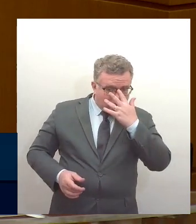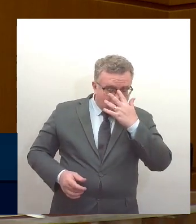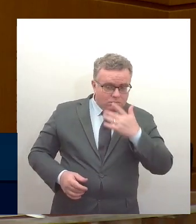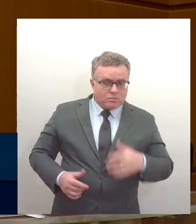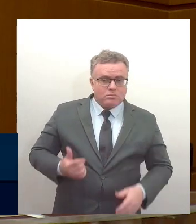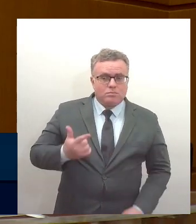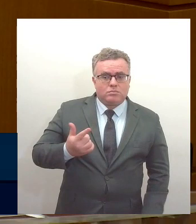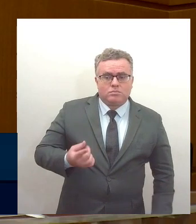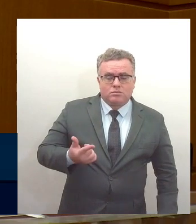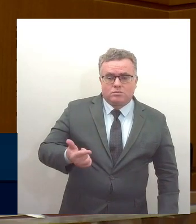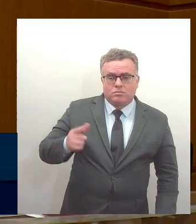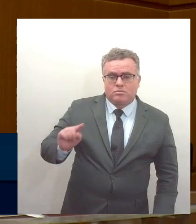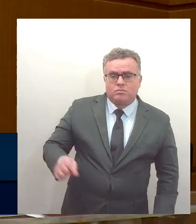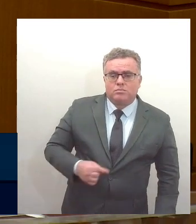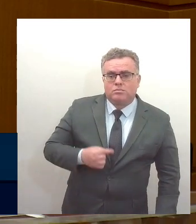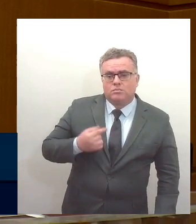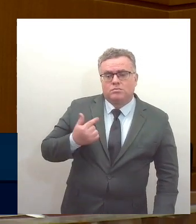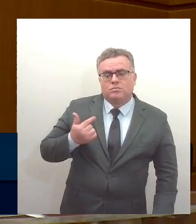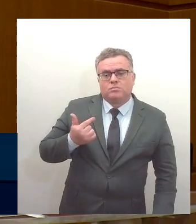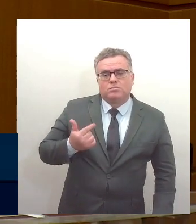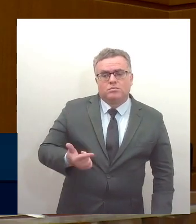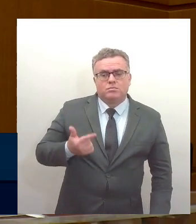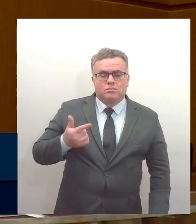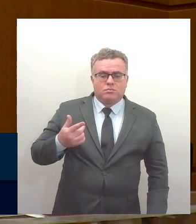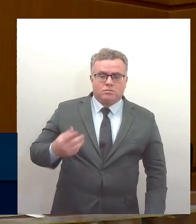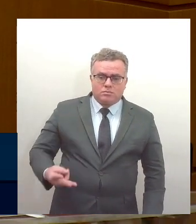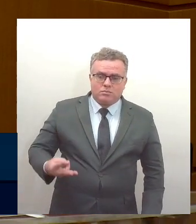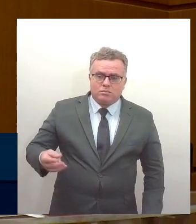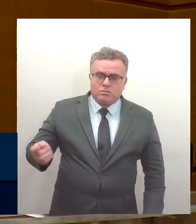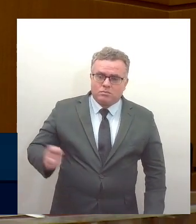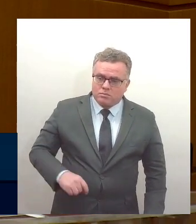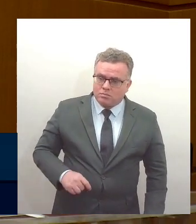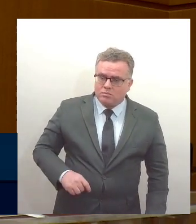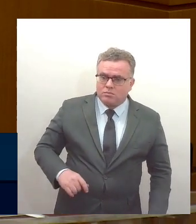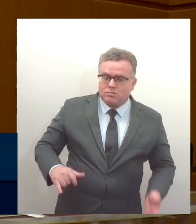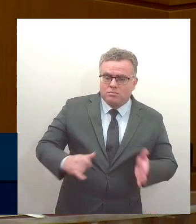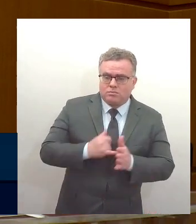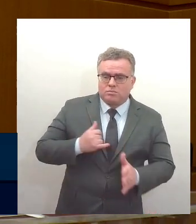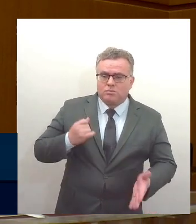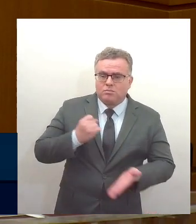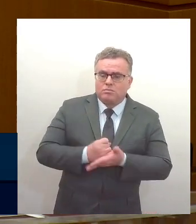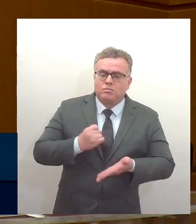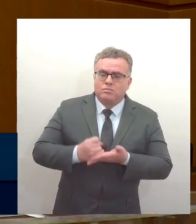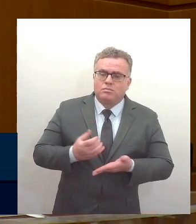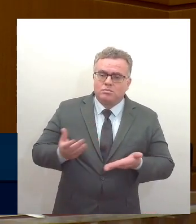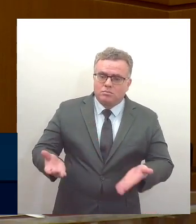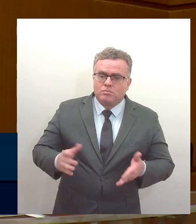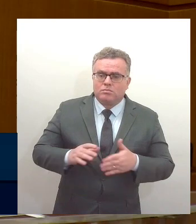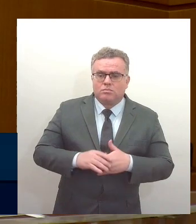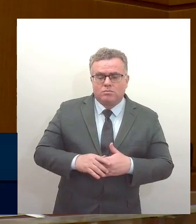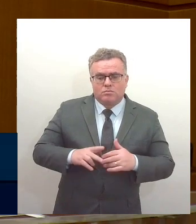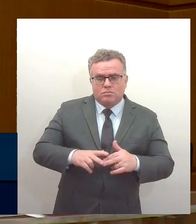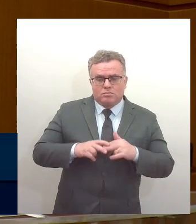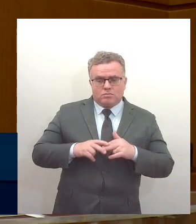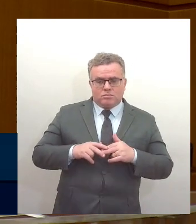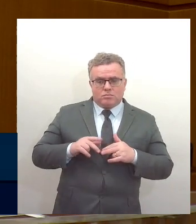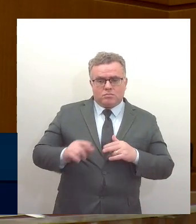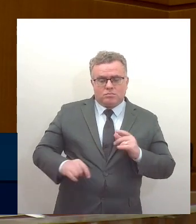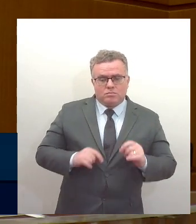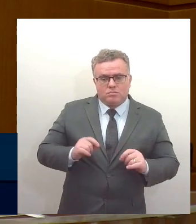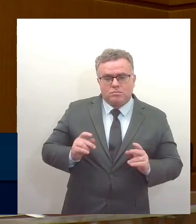2.423 vagas com carteira assinada, segundo o Caged. Além disso, Simão Dias recebeu no dia de ontem